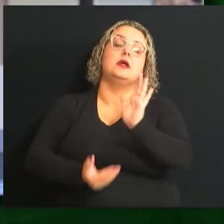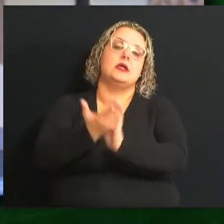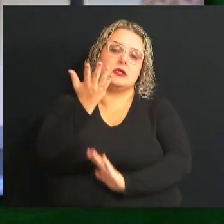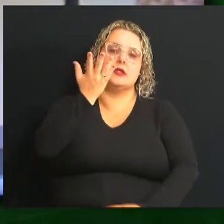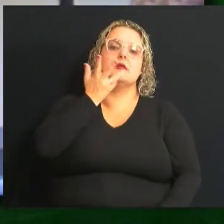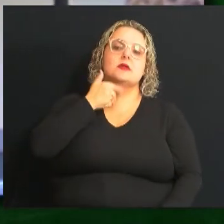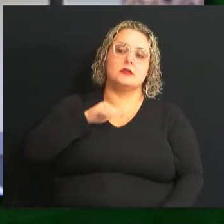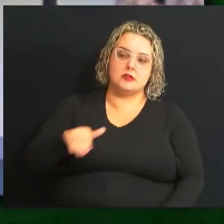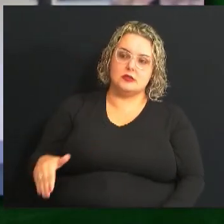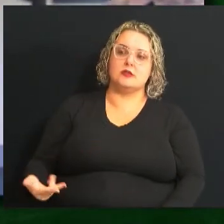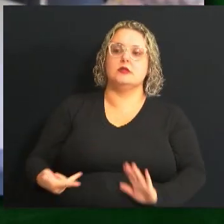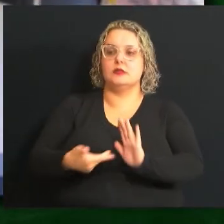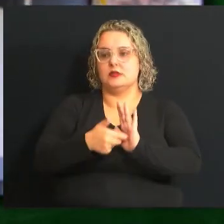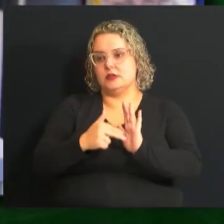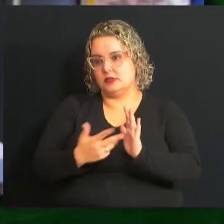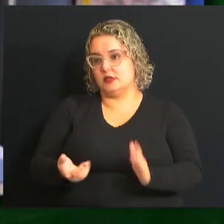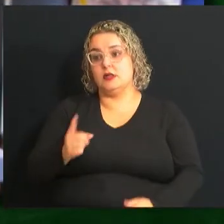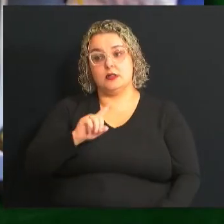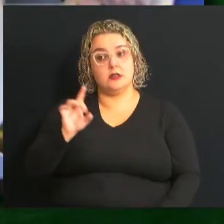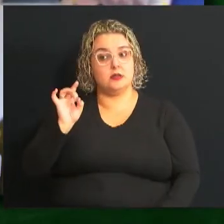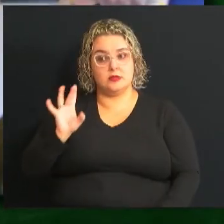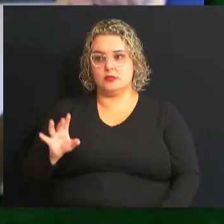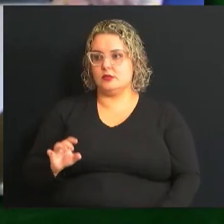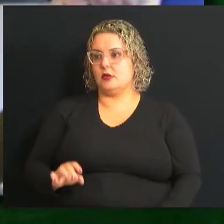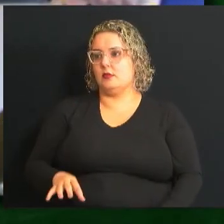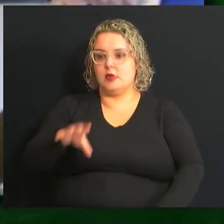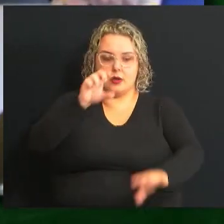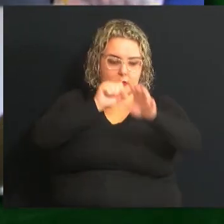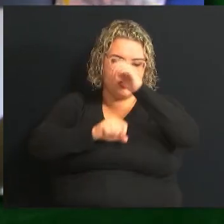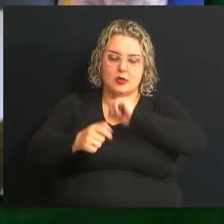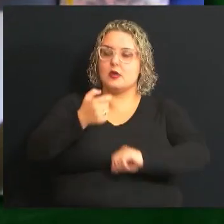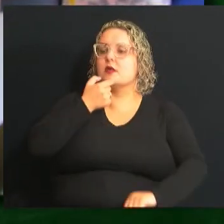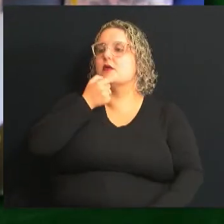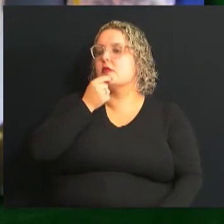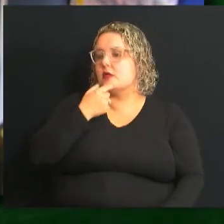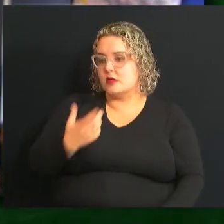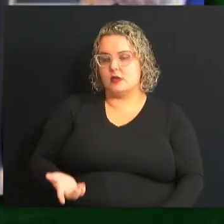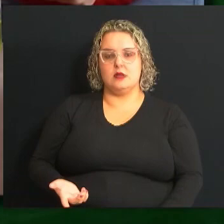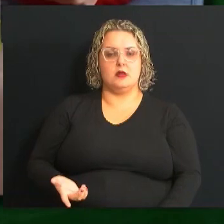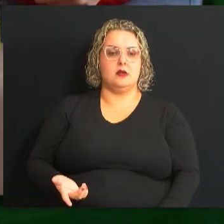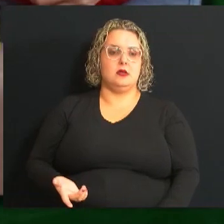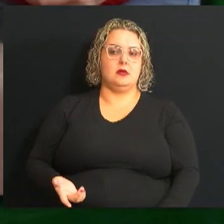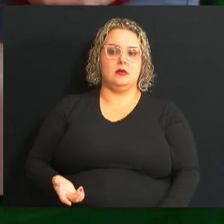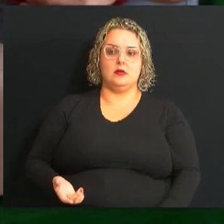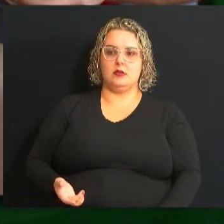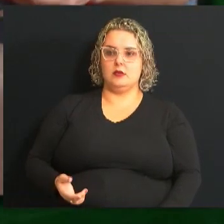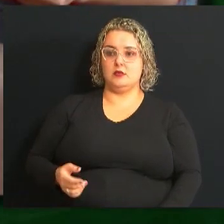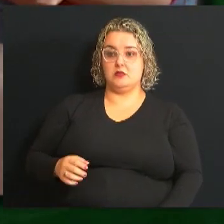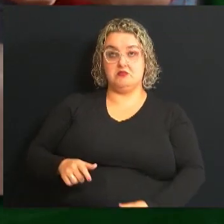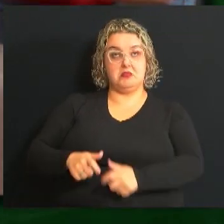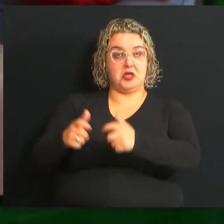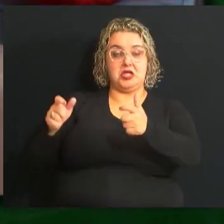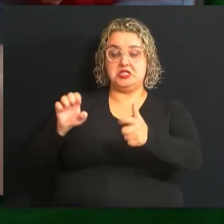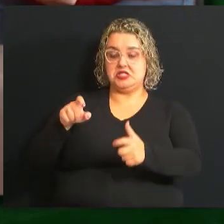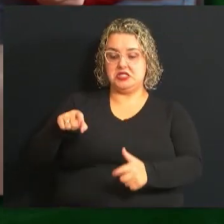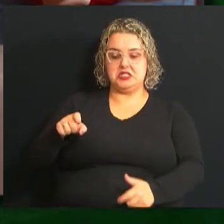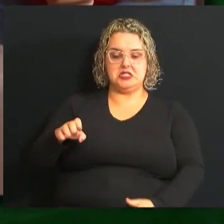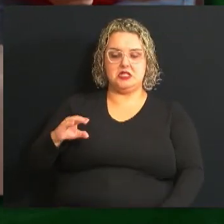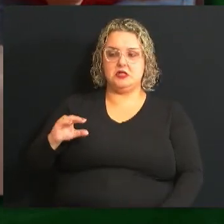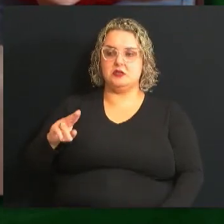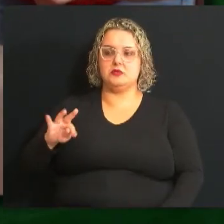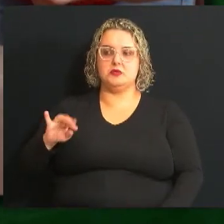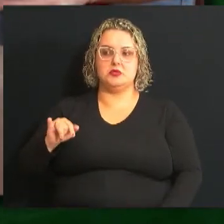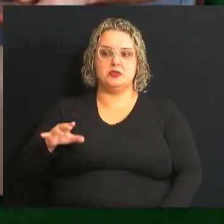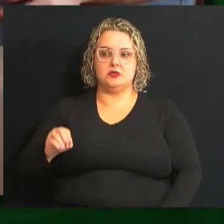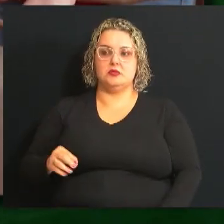nesse sentido, e não só para aprender inglês e para serem grandes executivos ou reproduzir a mão de